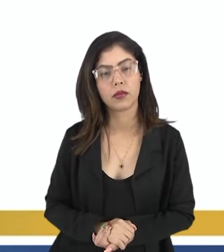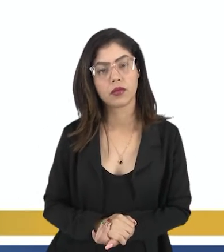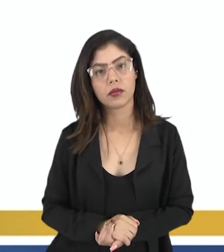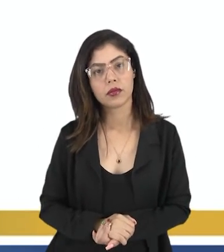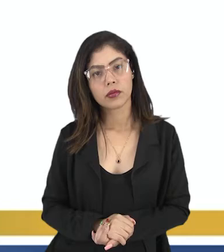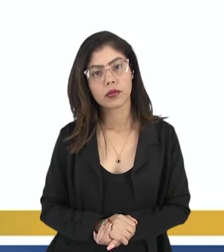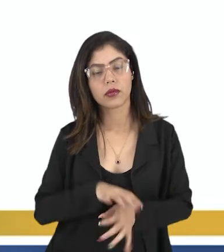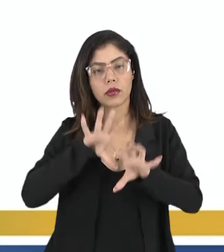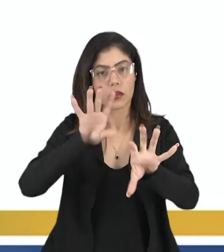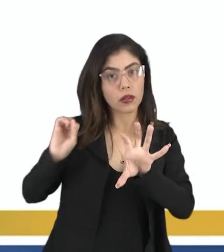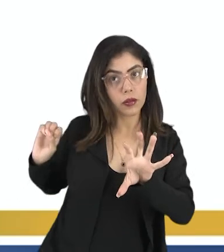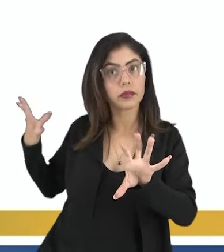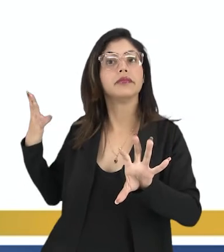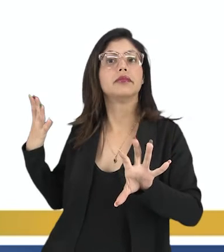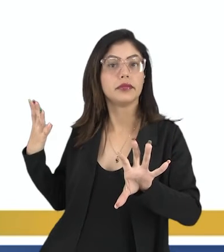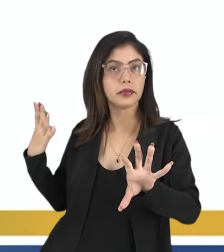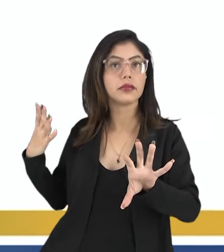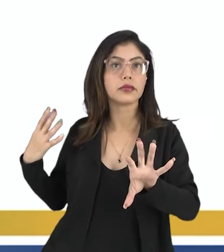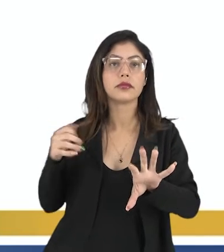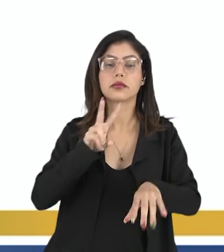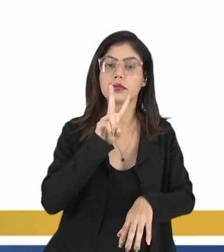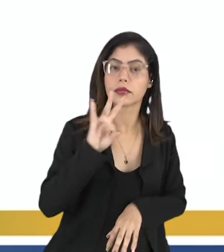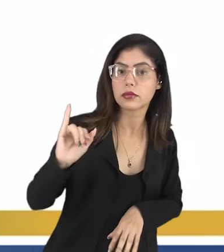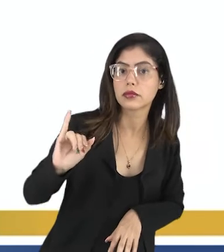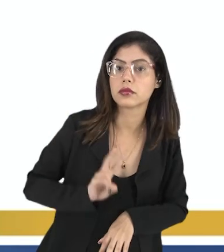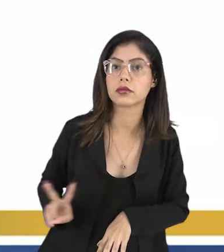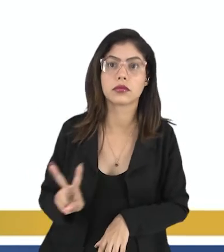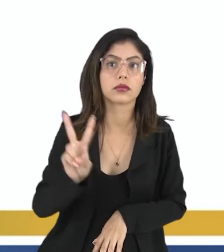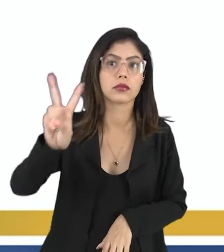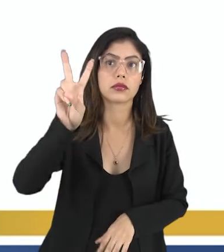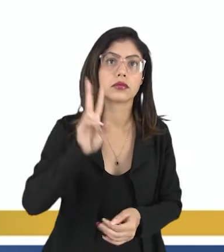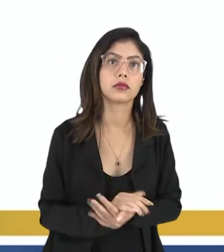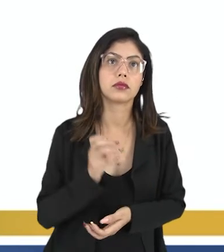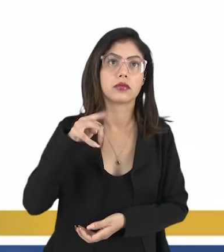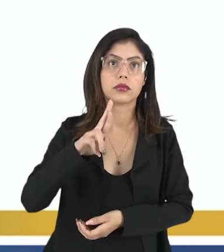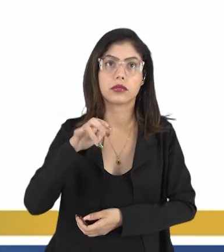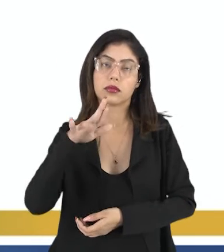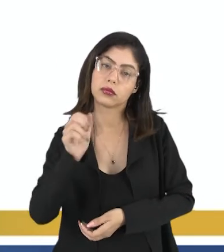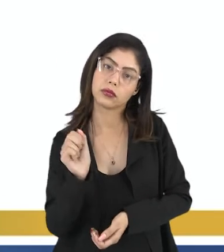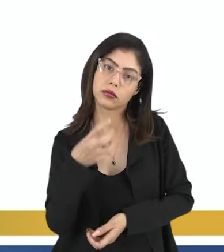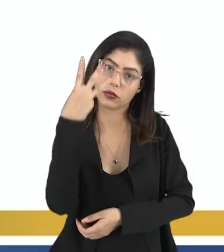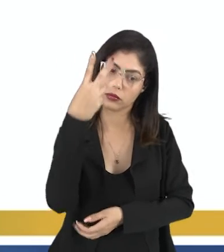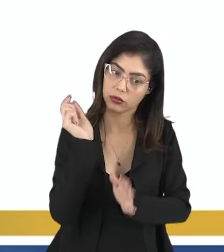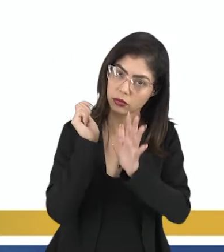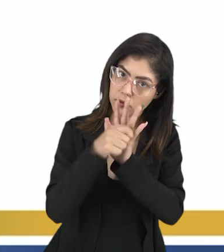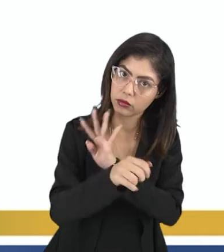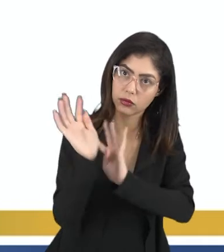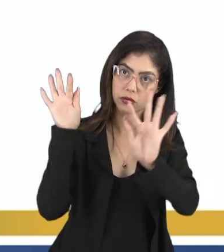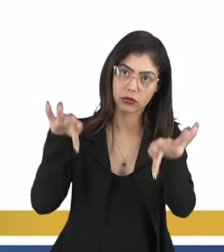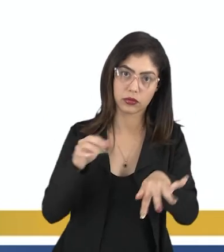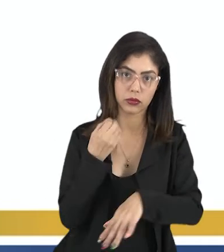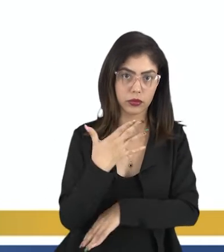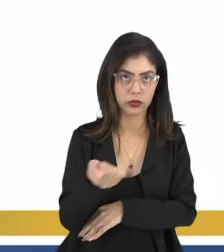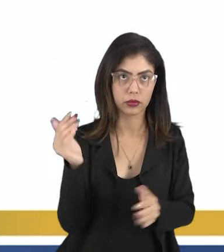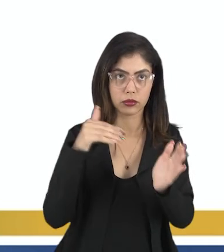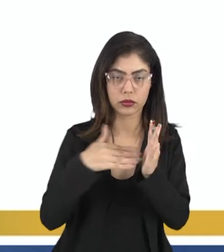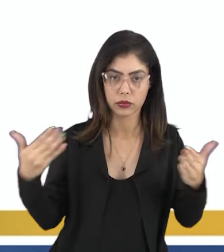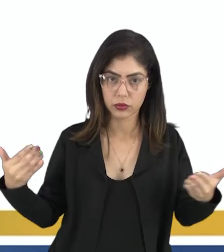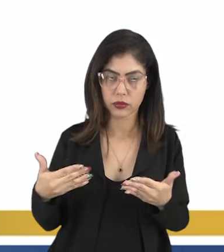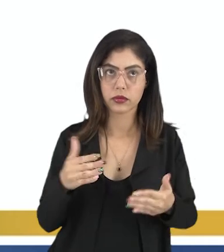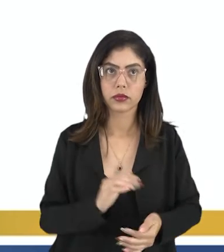42.400. Então, nesse caso, esse valor ele é o montante ao final de 3 meses. Tudo bem até